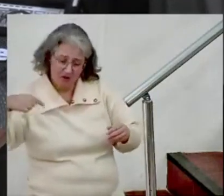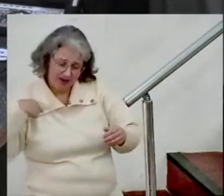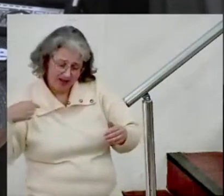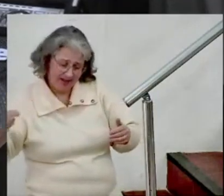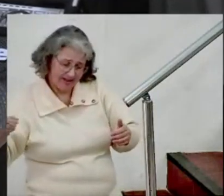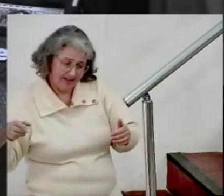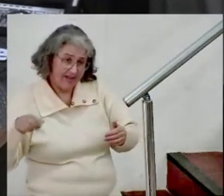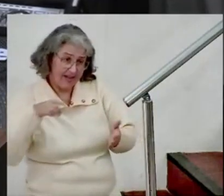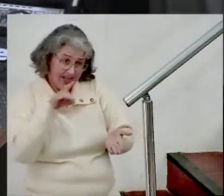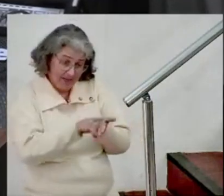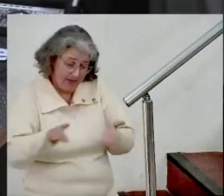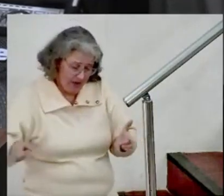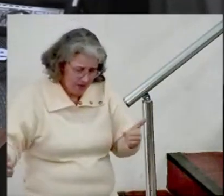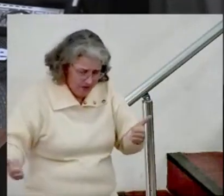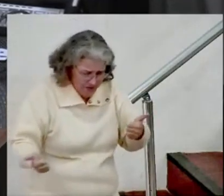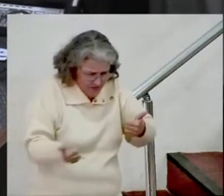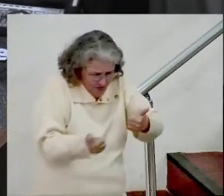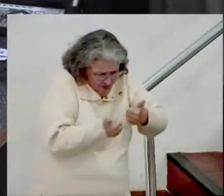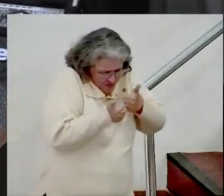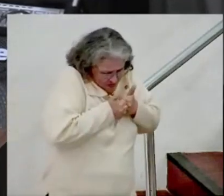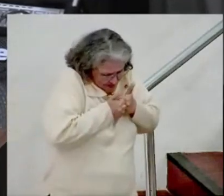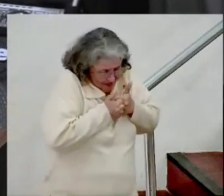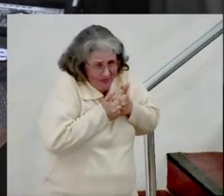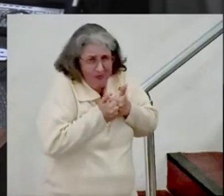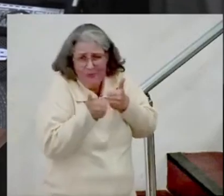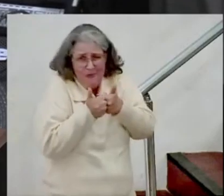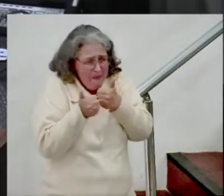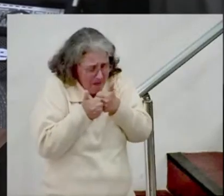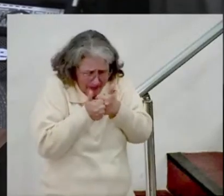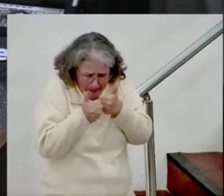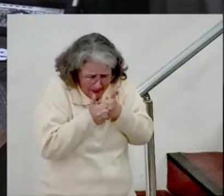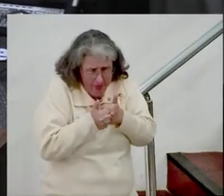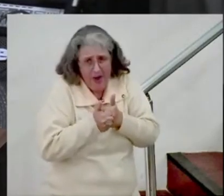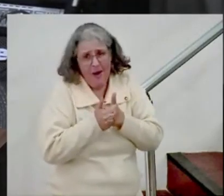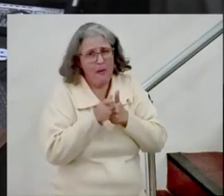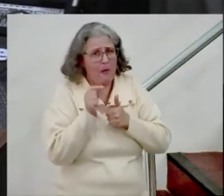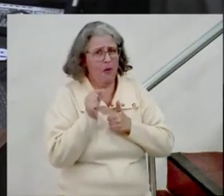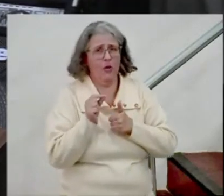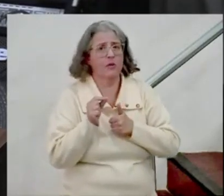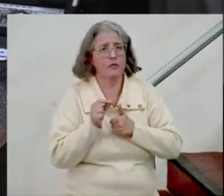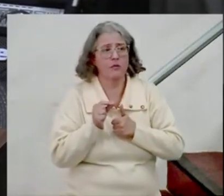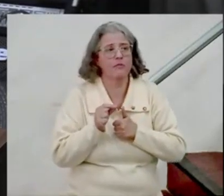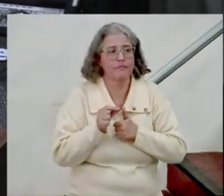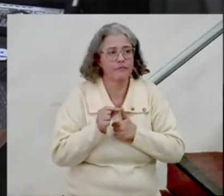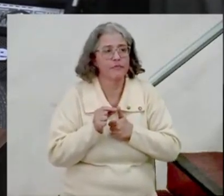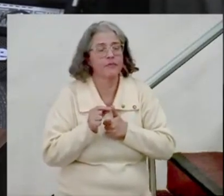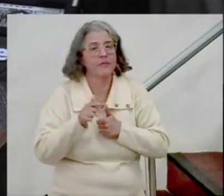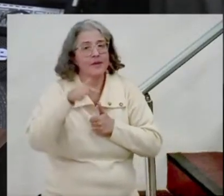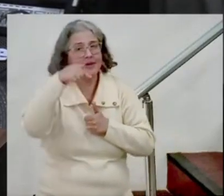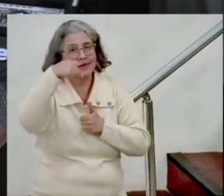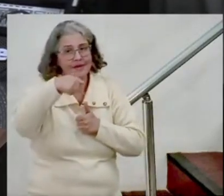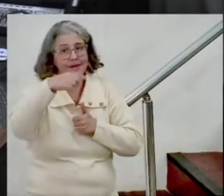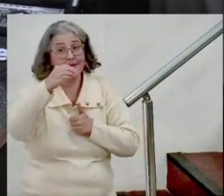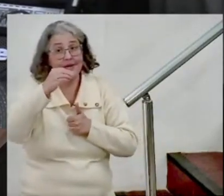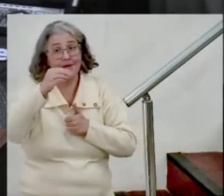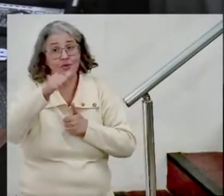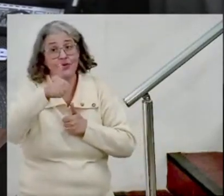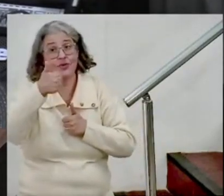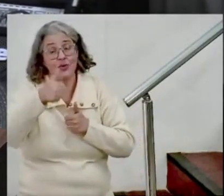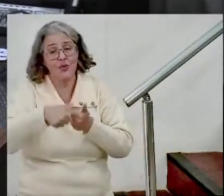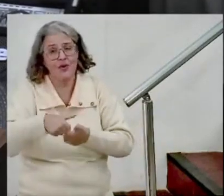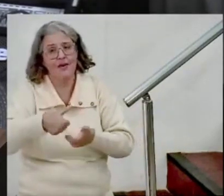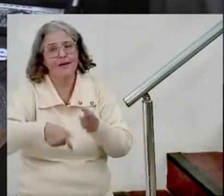no Deus conosco, no Emanuel. Isso se cumpriu no ano 701 a.C., com esse mapa do